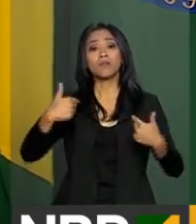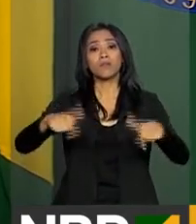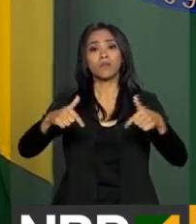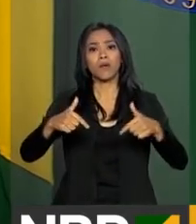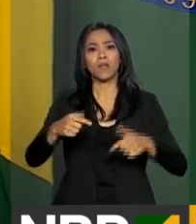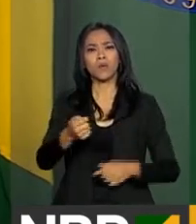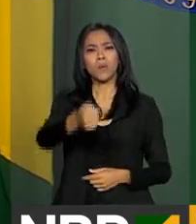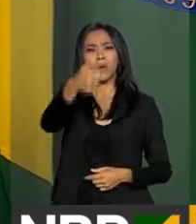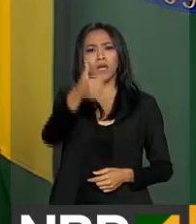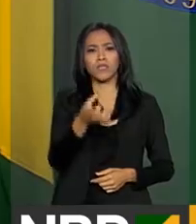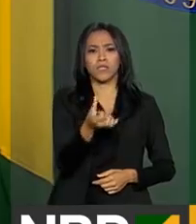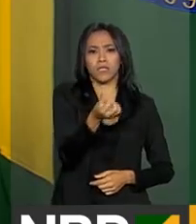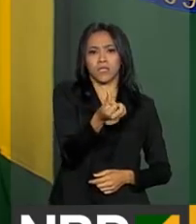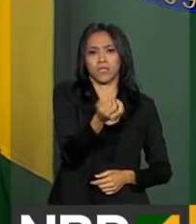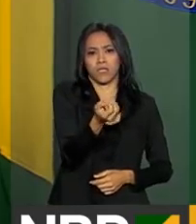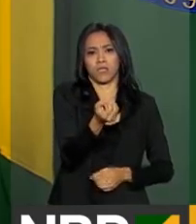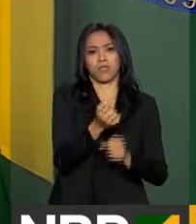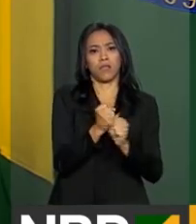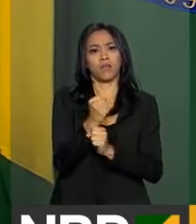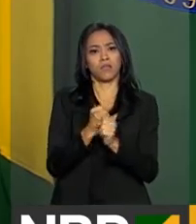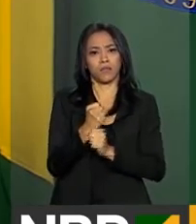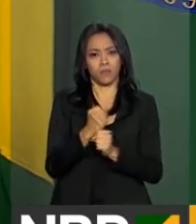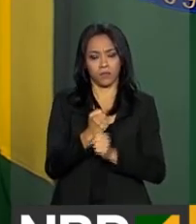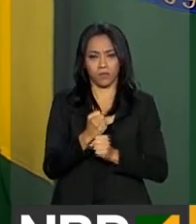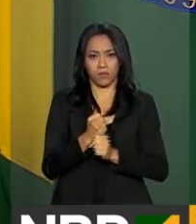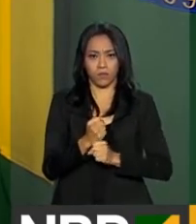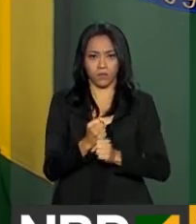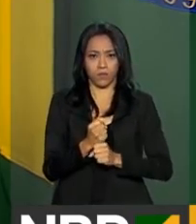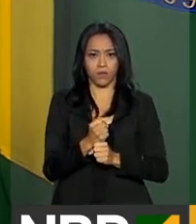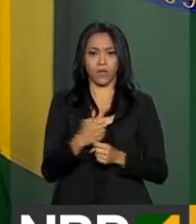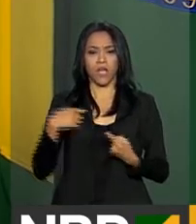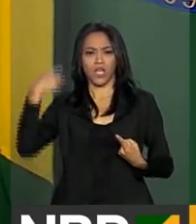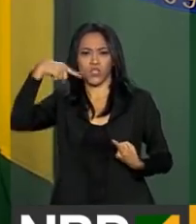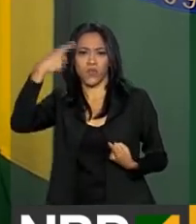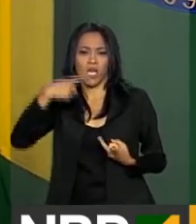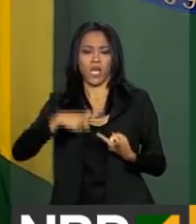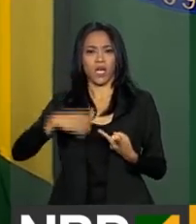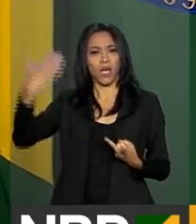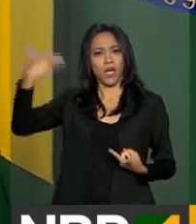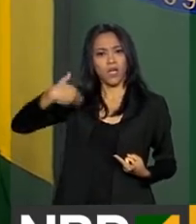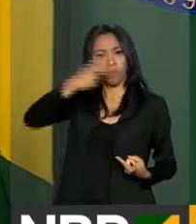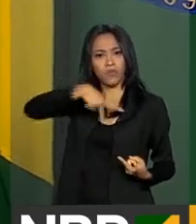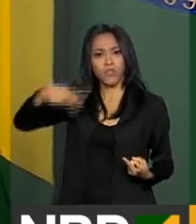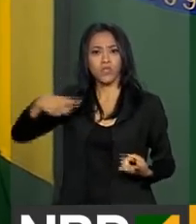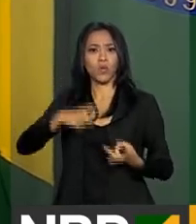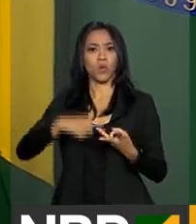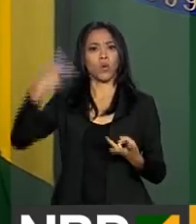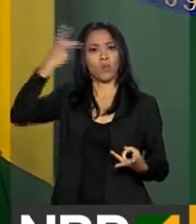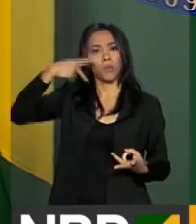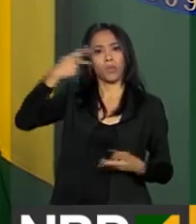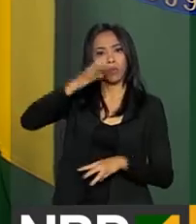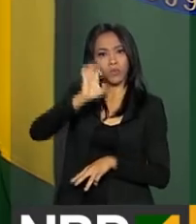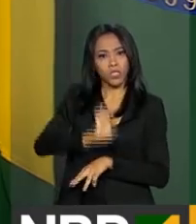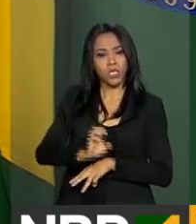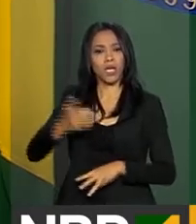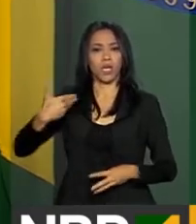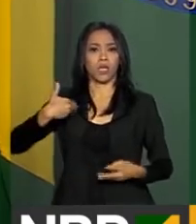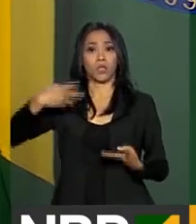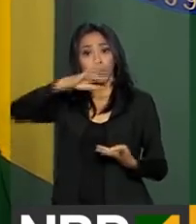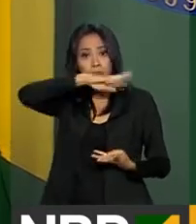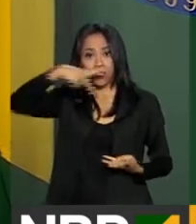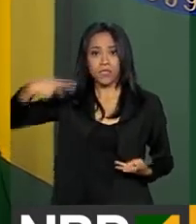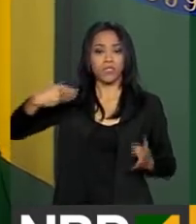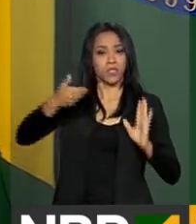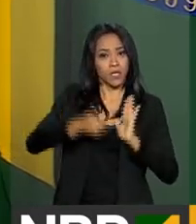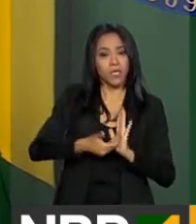60 anos advogado professor universitário procurador do estado o presidente da